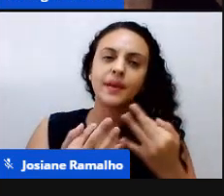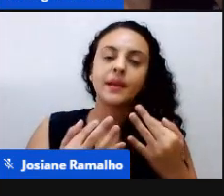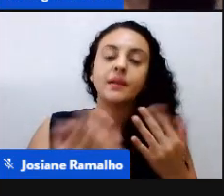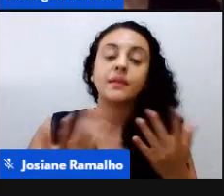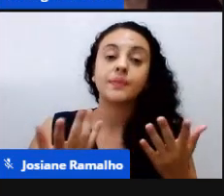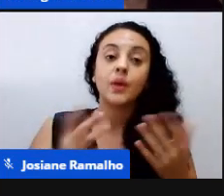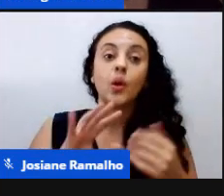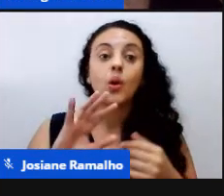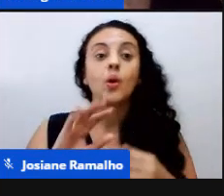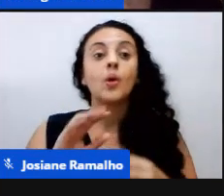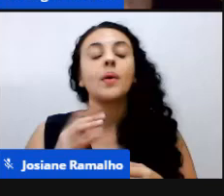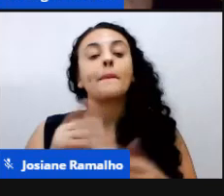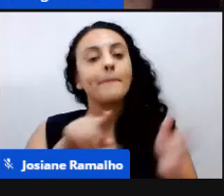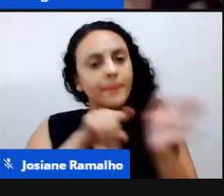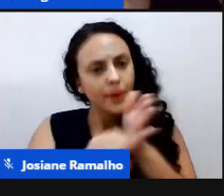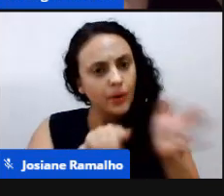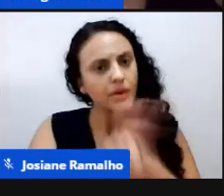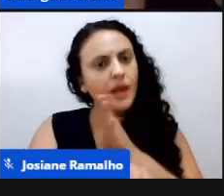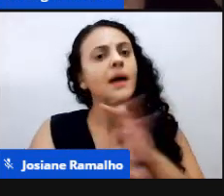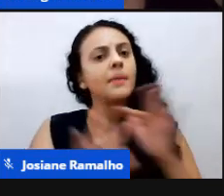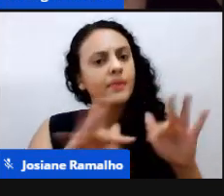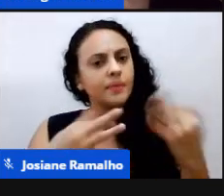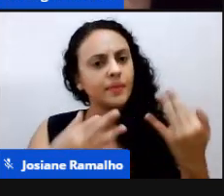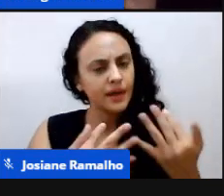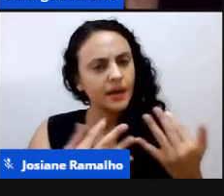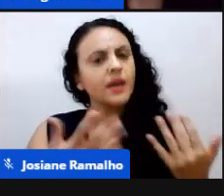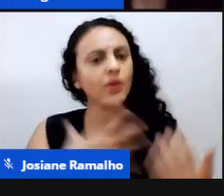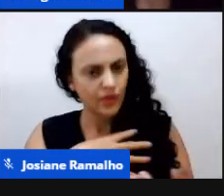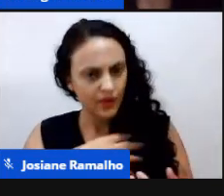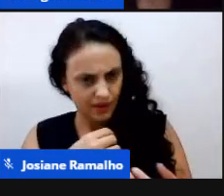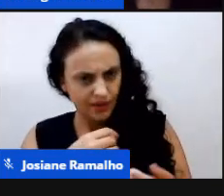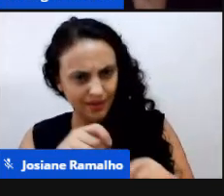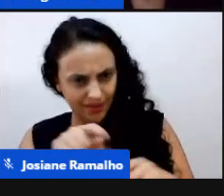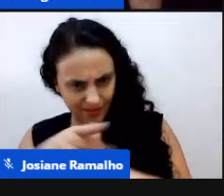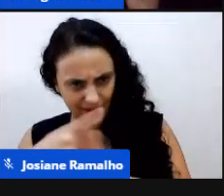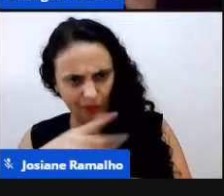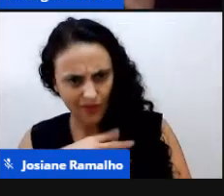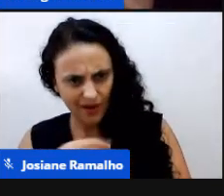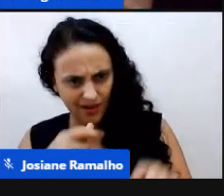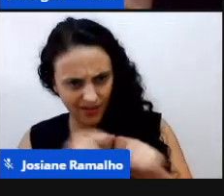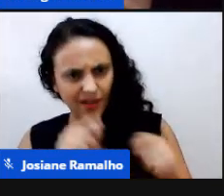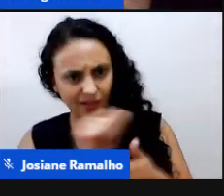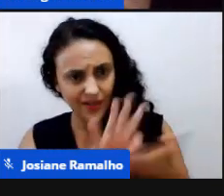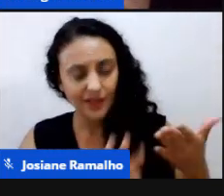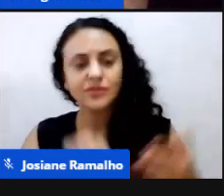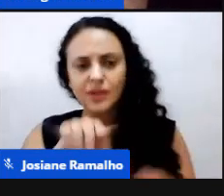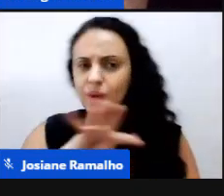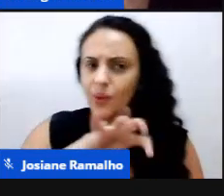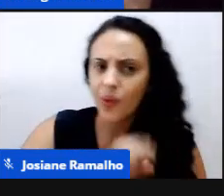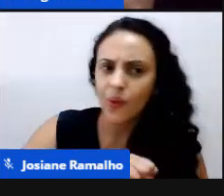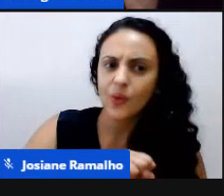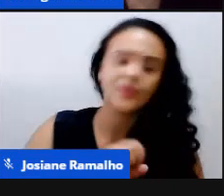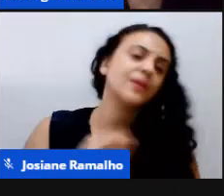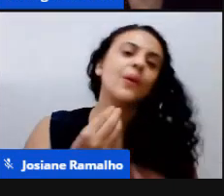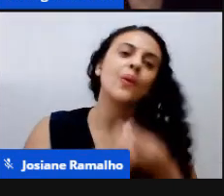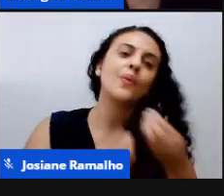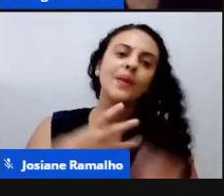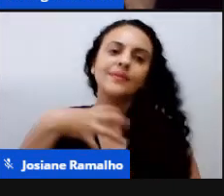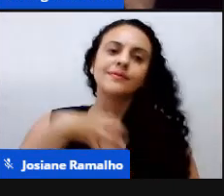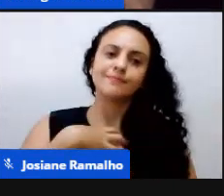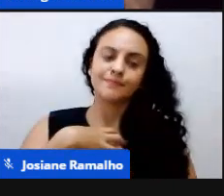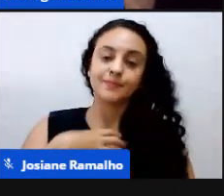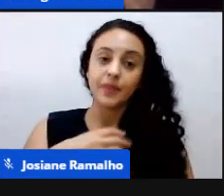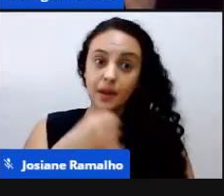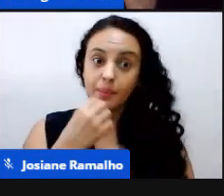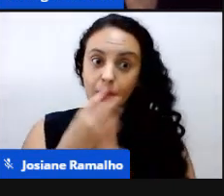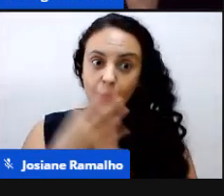e aí, seu filho está fazendo atividade, ele gosta, como está sendo? É bom a gente estar sabendo como está sendo o nosso trabalho.